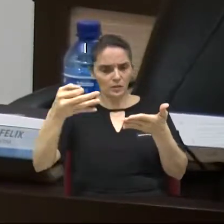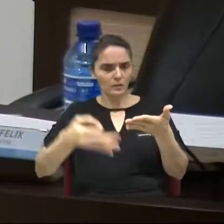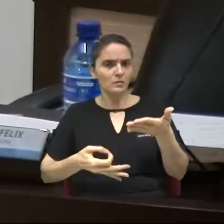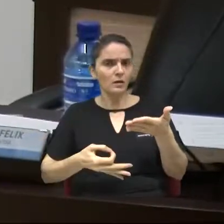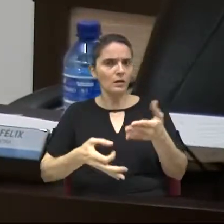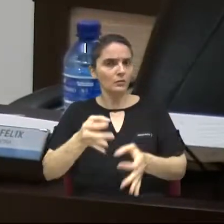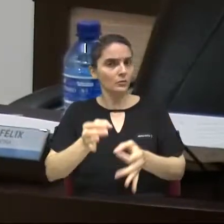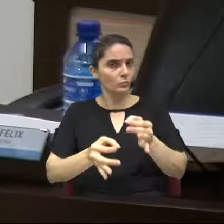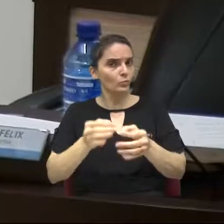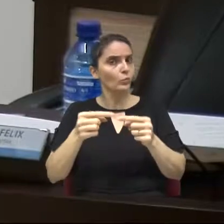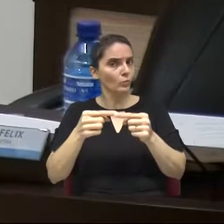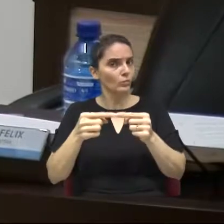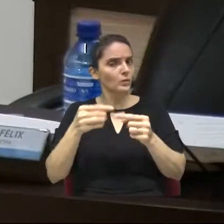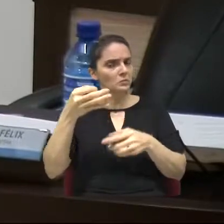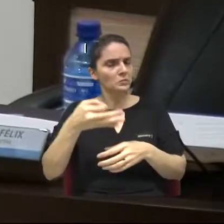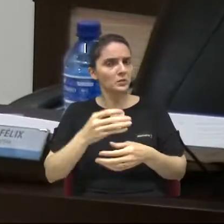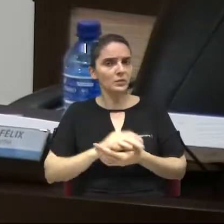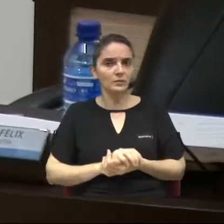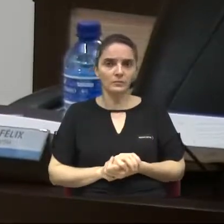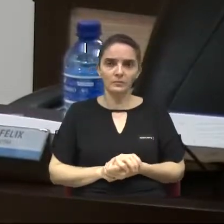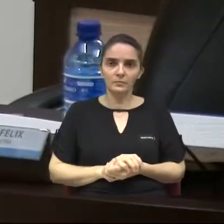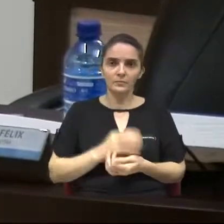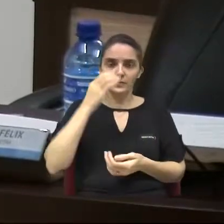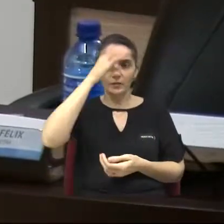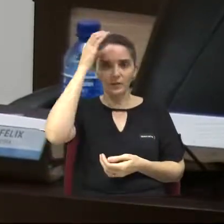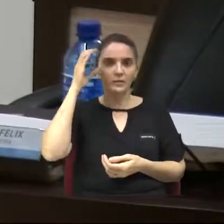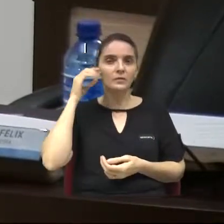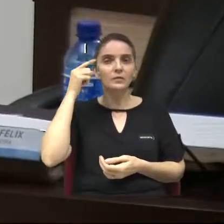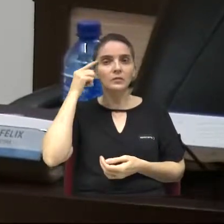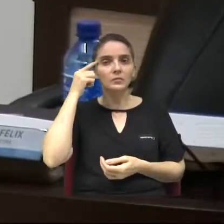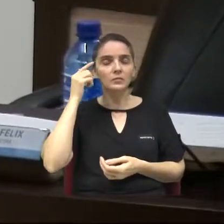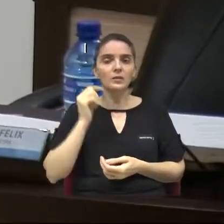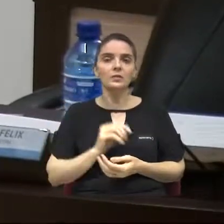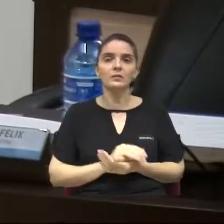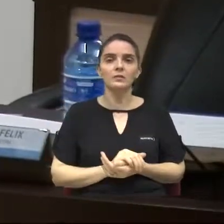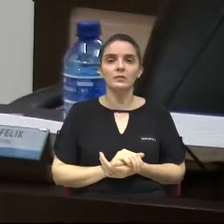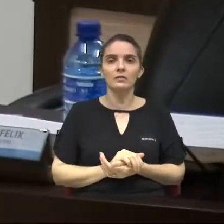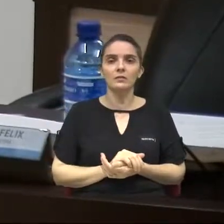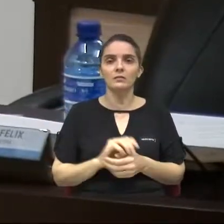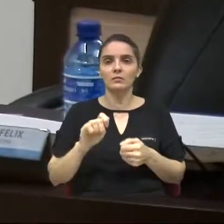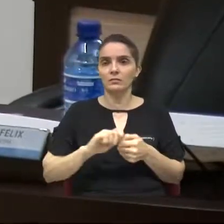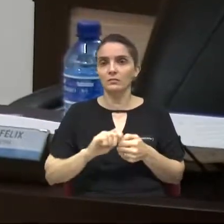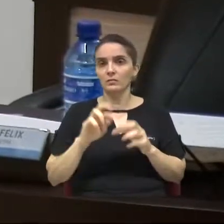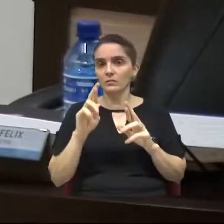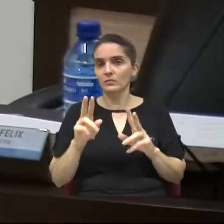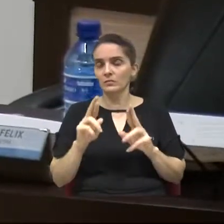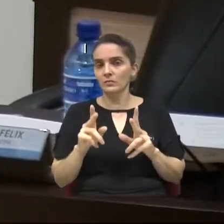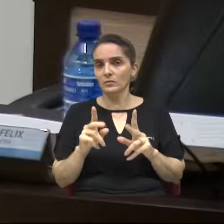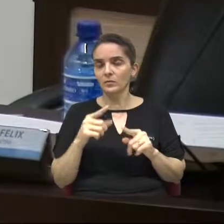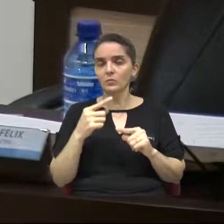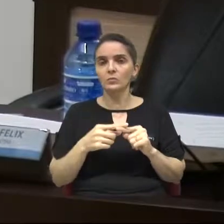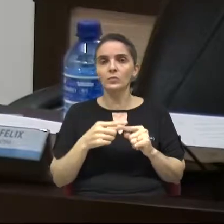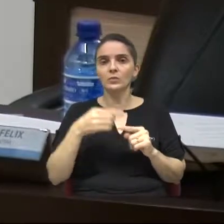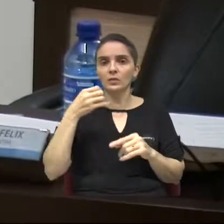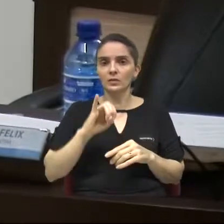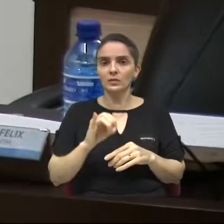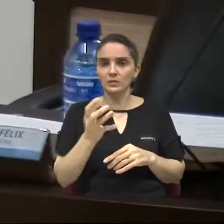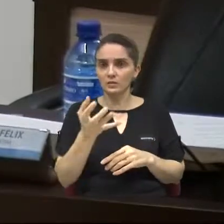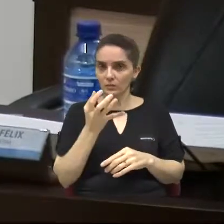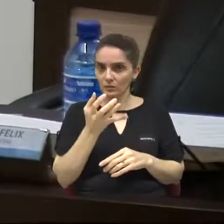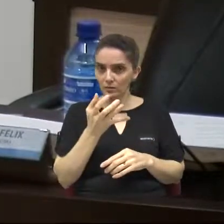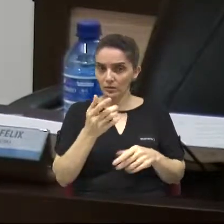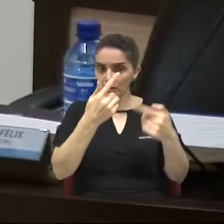Que o caminho, na minha concepção, poderia ser outro. Se a intenção fosse, de fato, atacar a